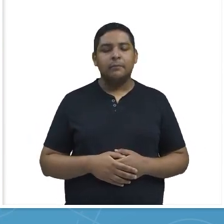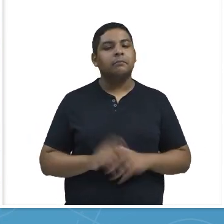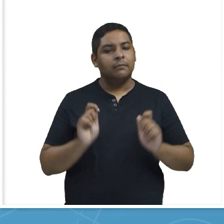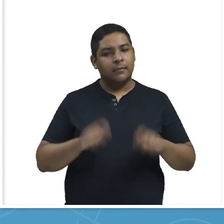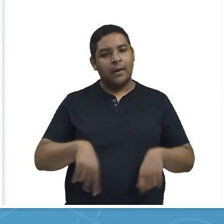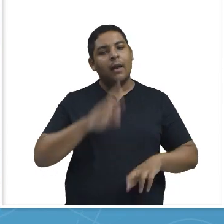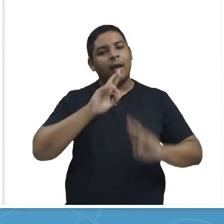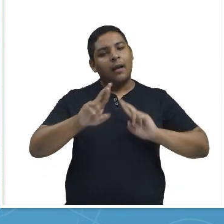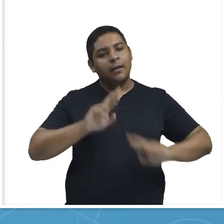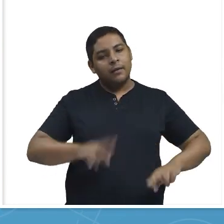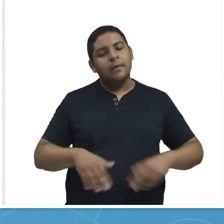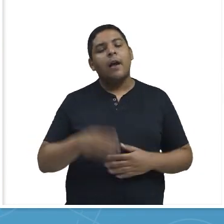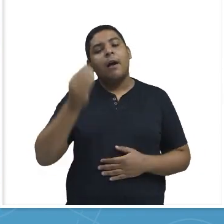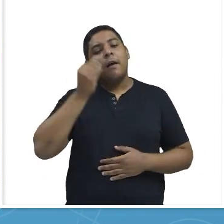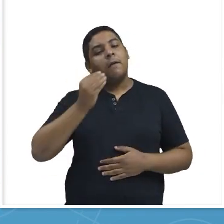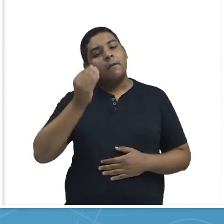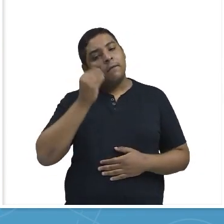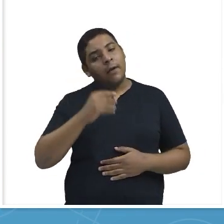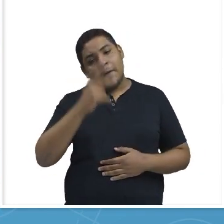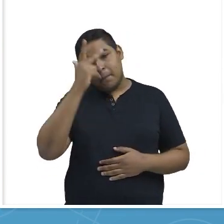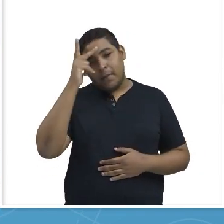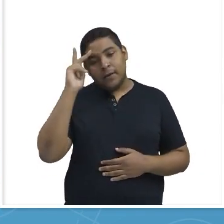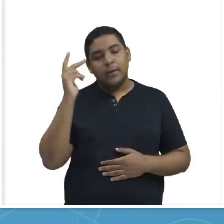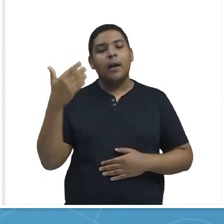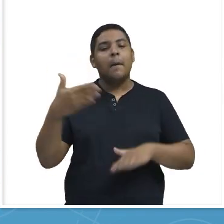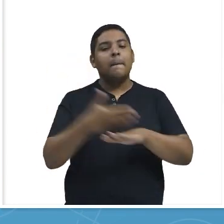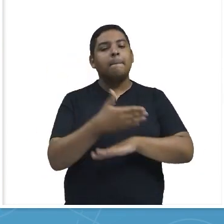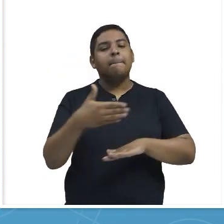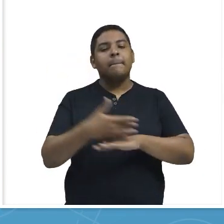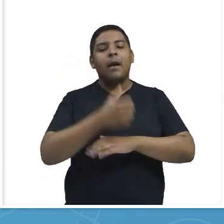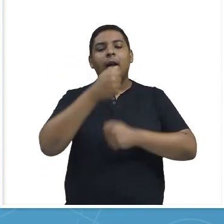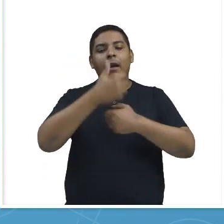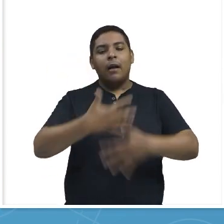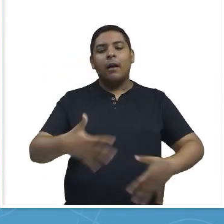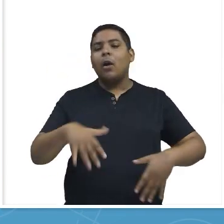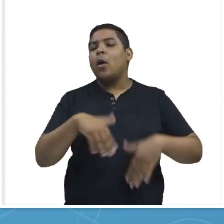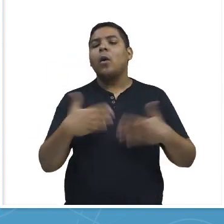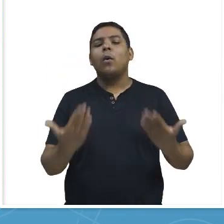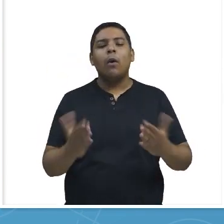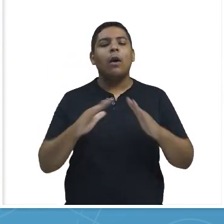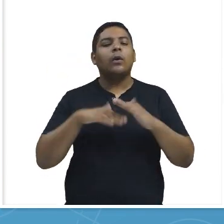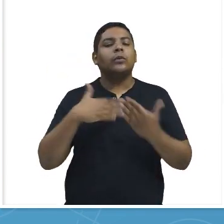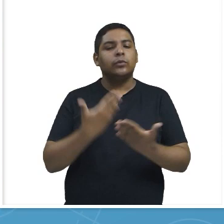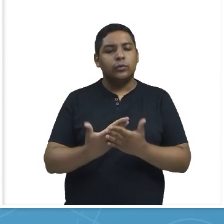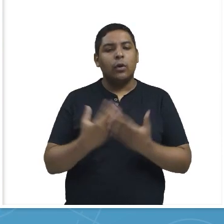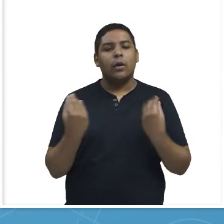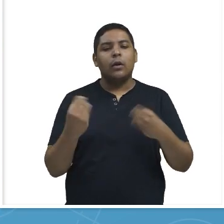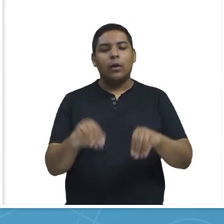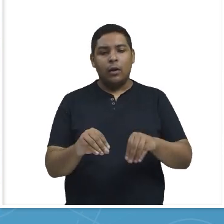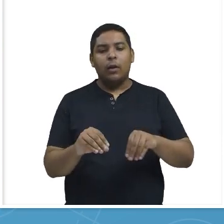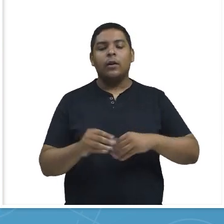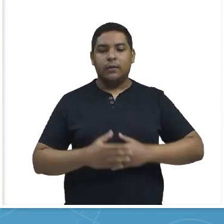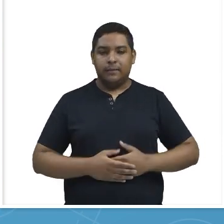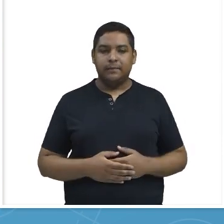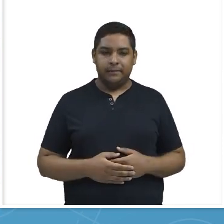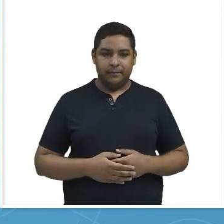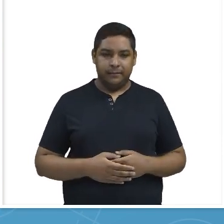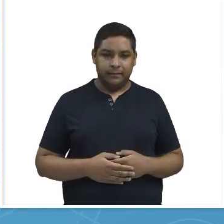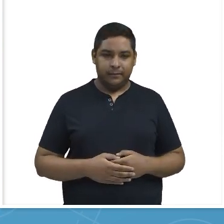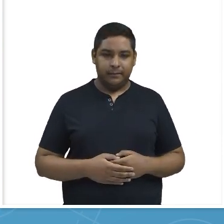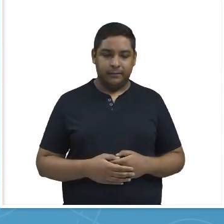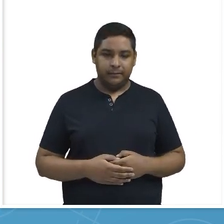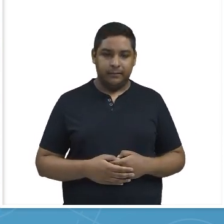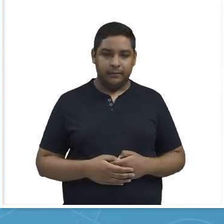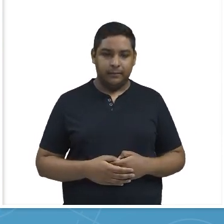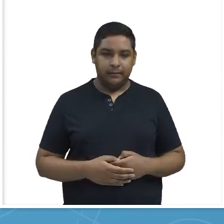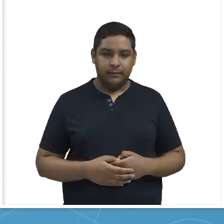aí. Também quero ver quem é que está participando, né? De onde é a sua escola? Qual é a sua escola? Coloca aqui para a gente ver também. Quem mais está